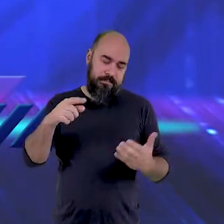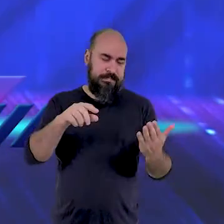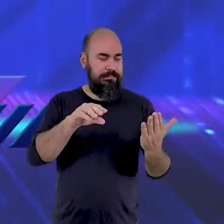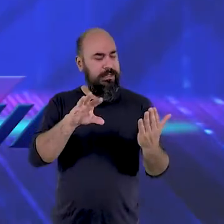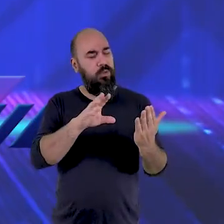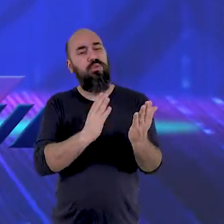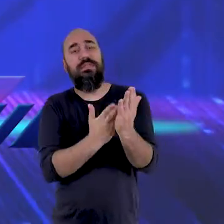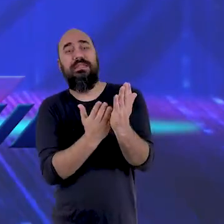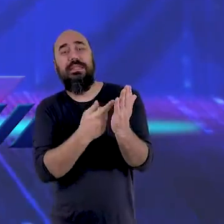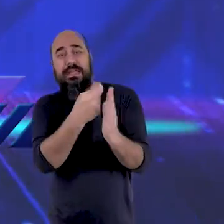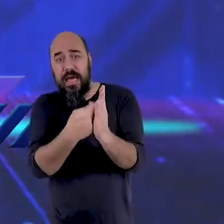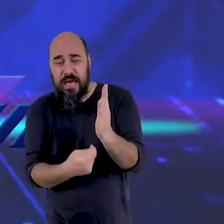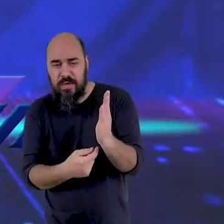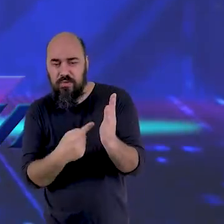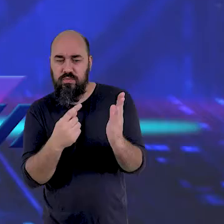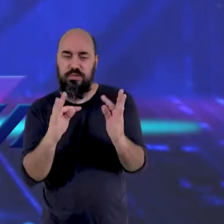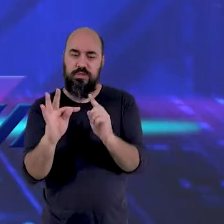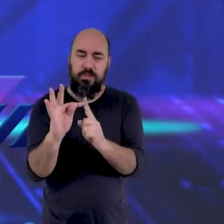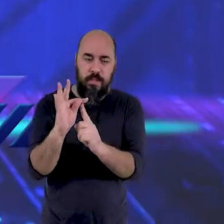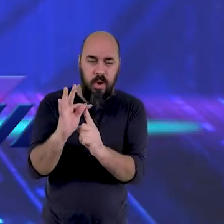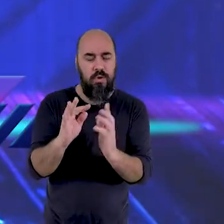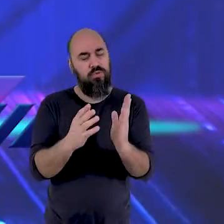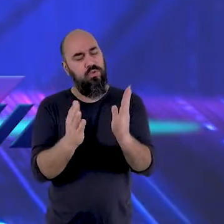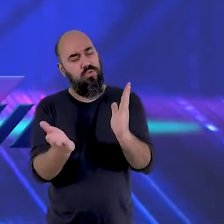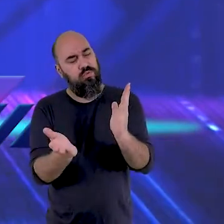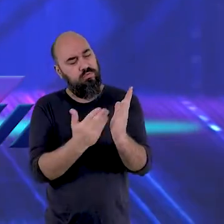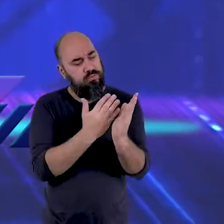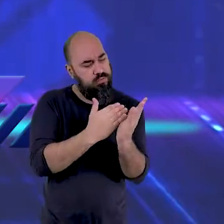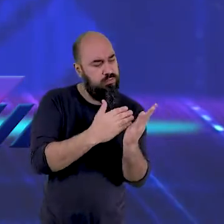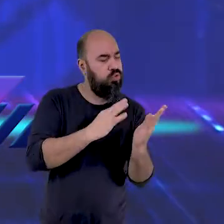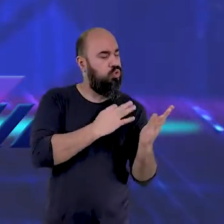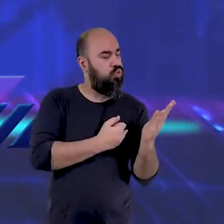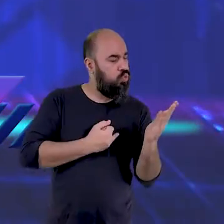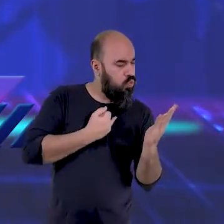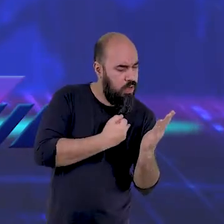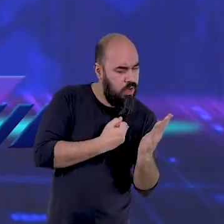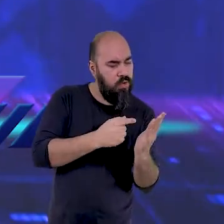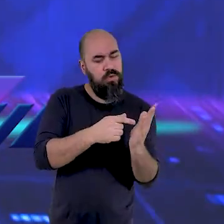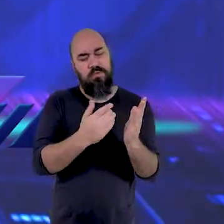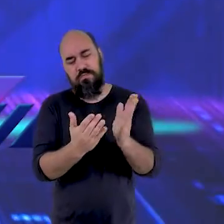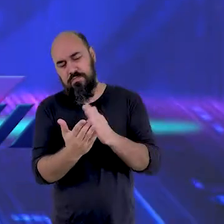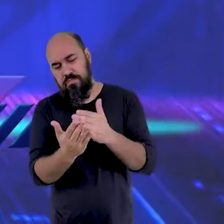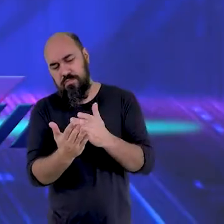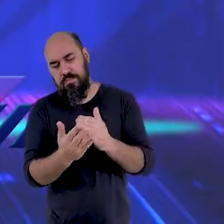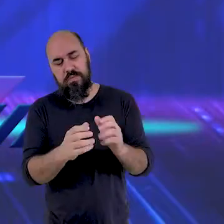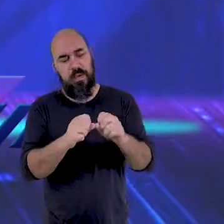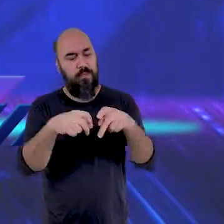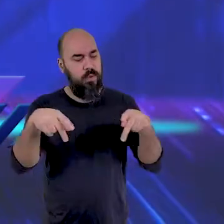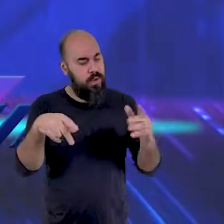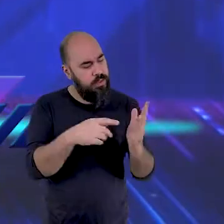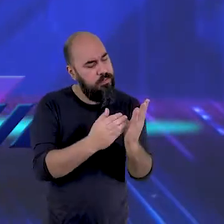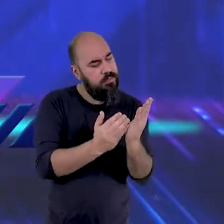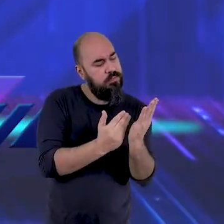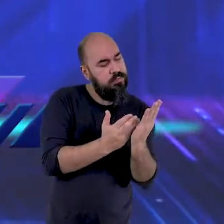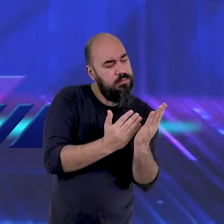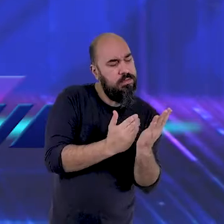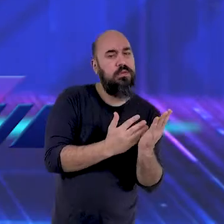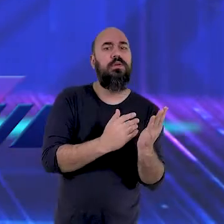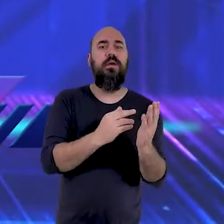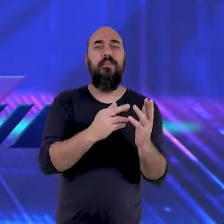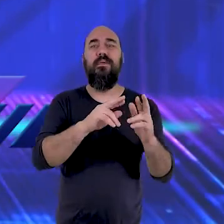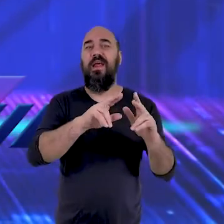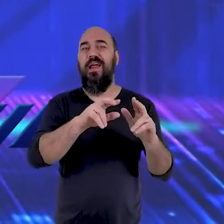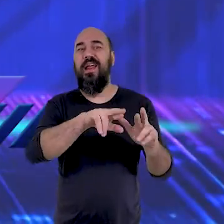outro em Mateus, pega outro em Timóteo, vai outro em Apocalipse, e assim você entende o que a Bíblia tem a falar sobre aquele